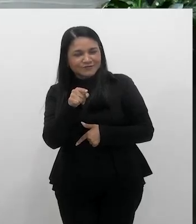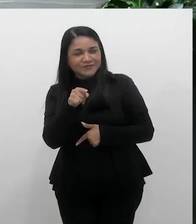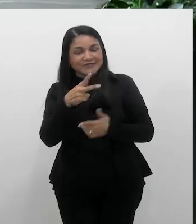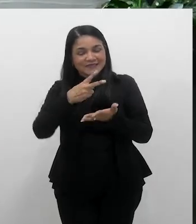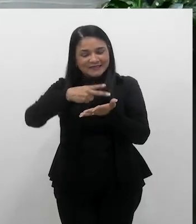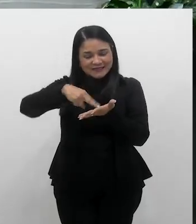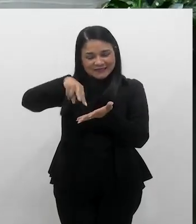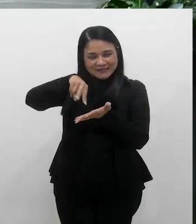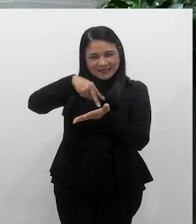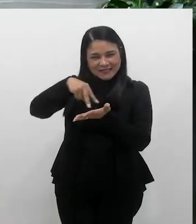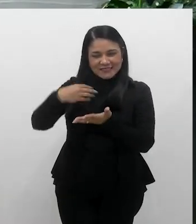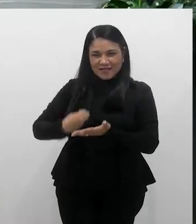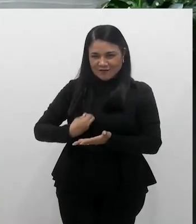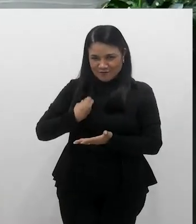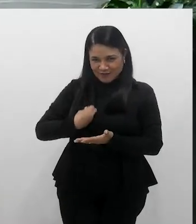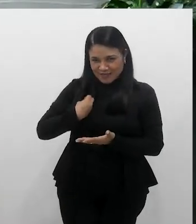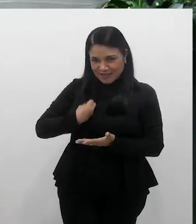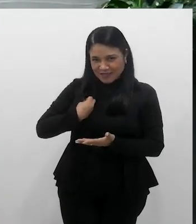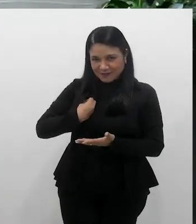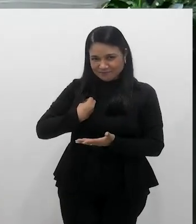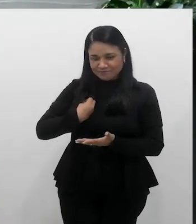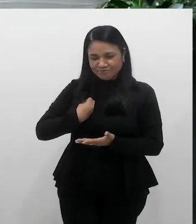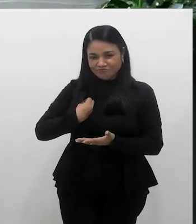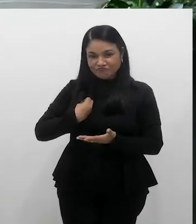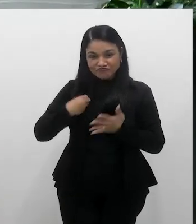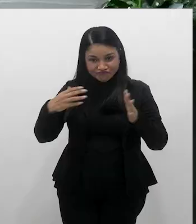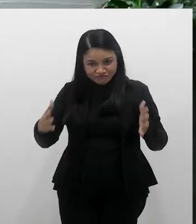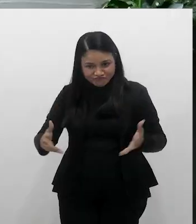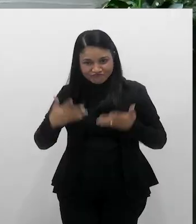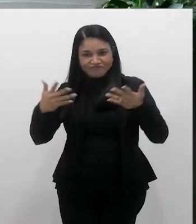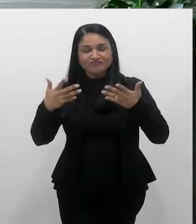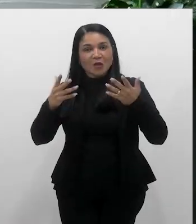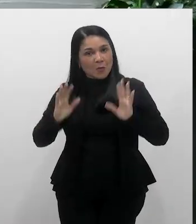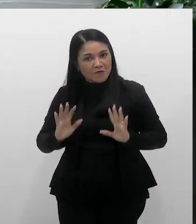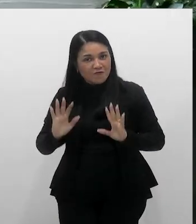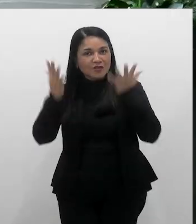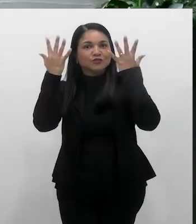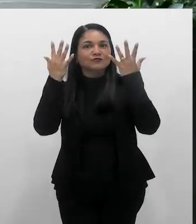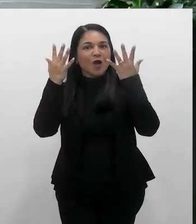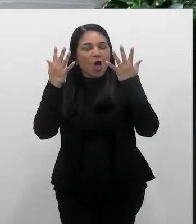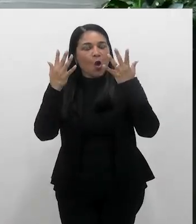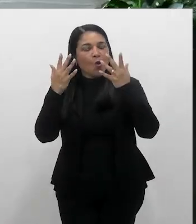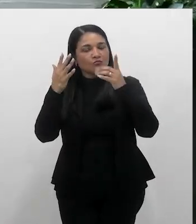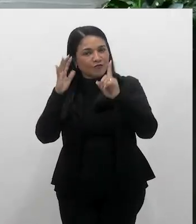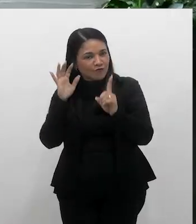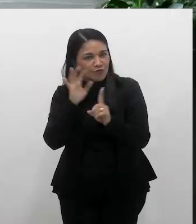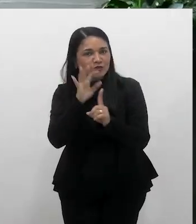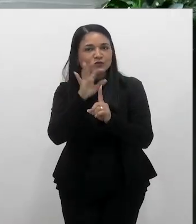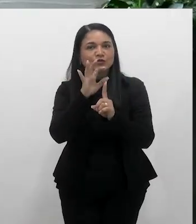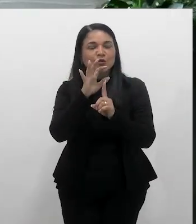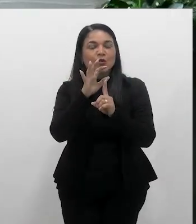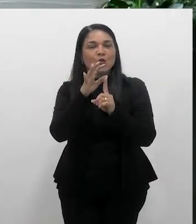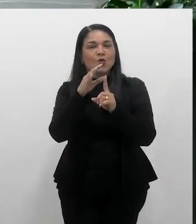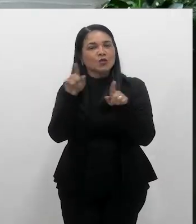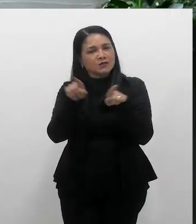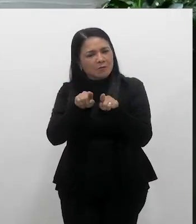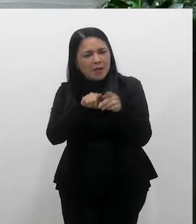essa questão da dança na sua vida foi um impulso para o festival? Entrou também nessa tua forma de pesquisar